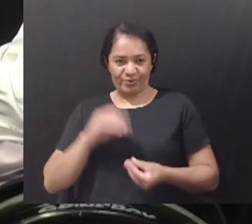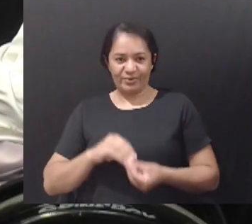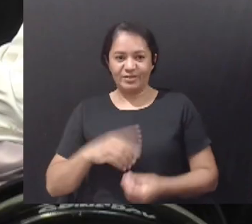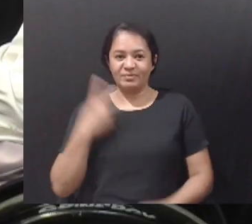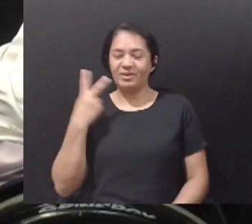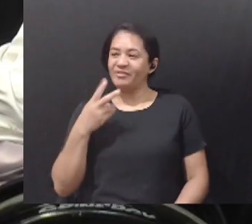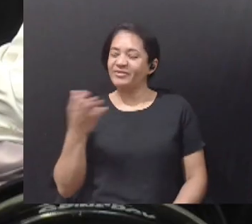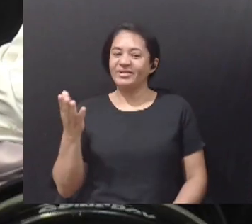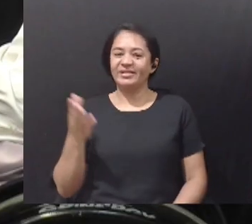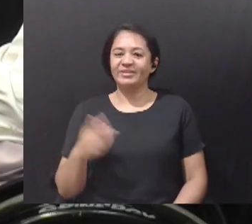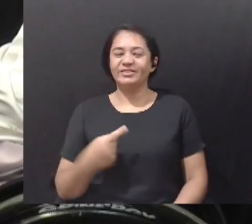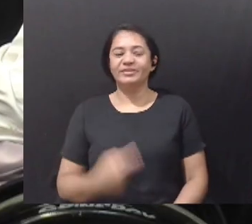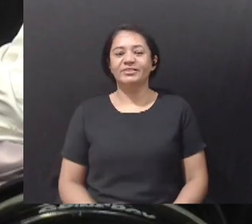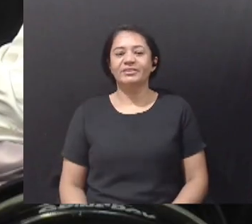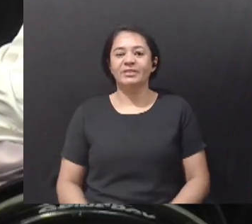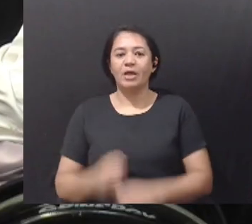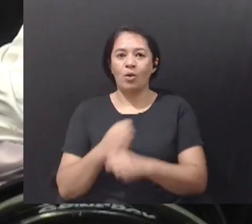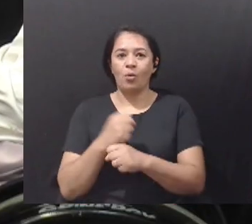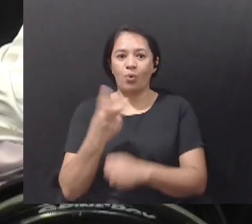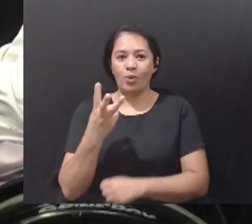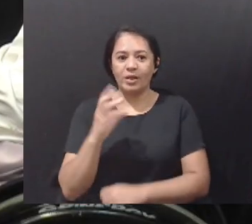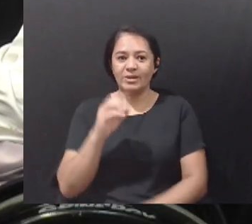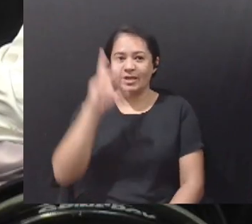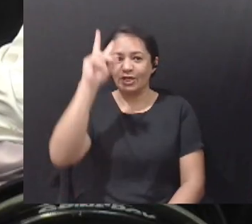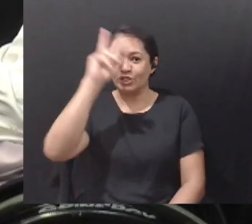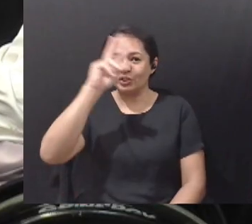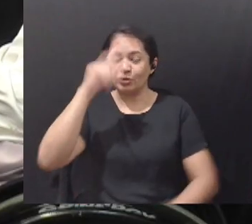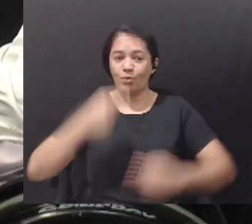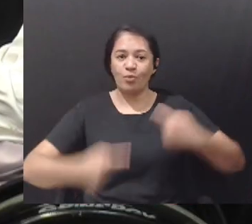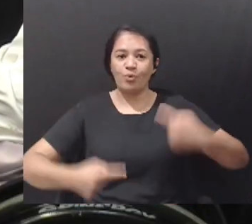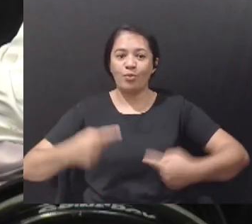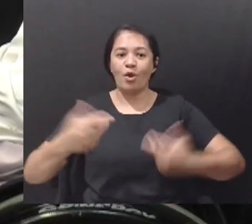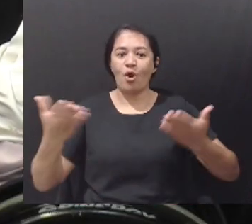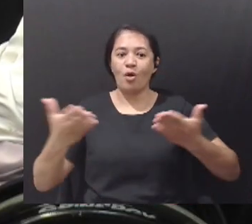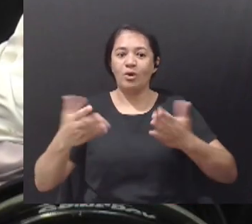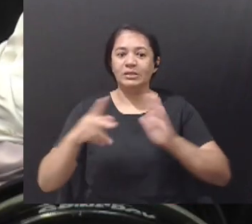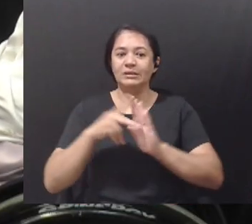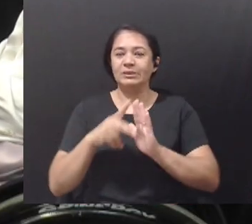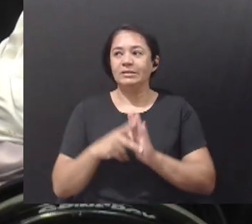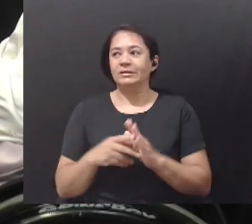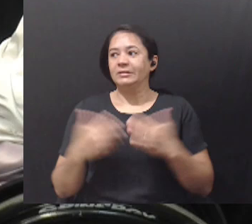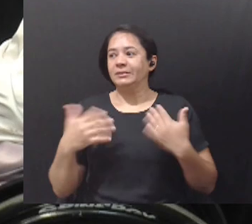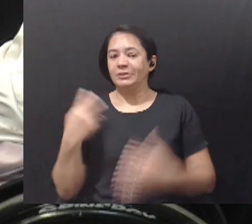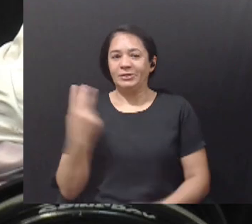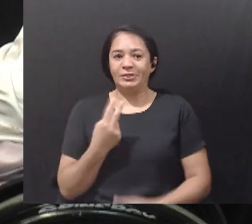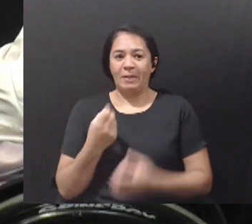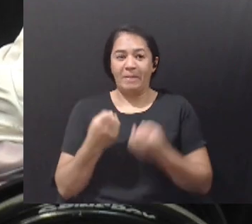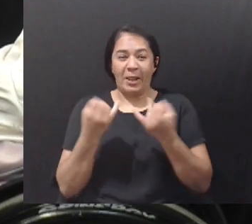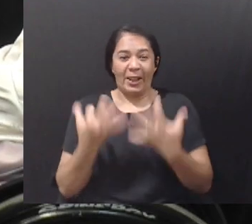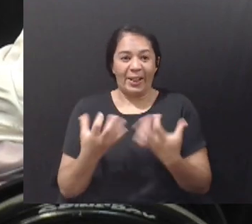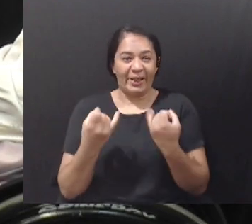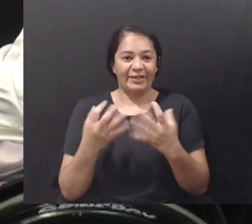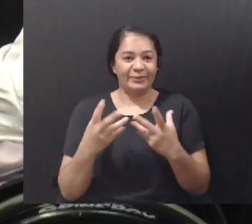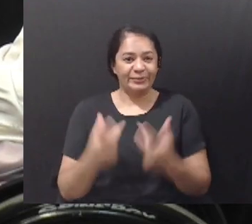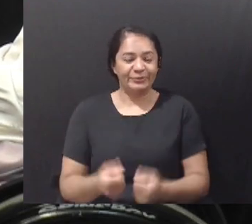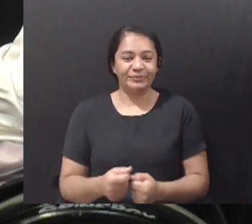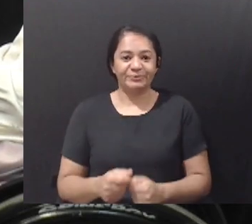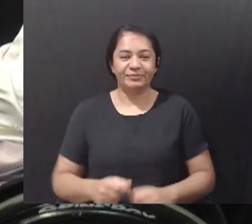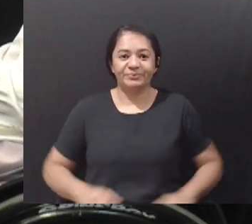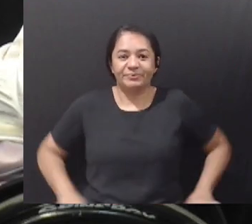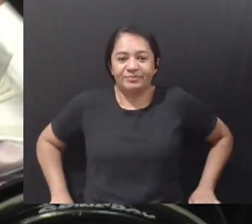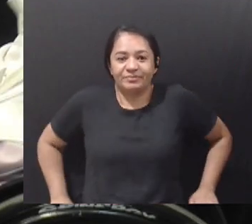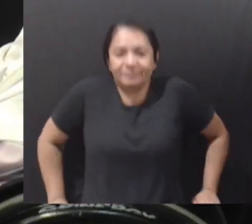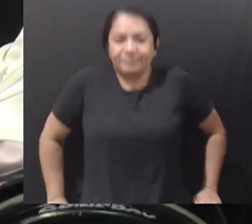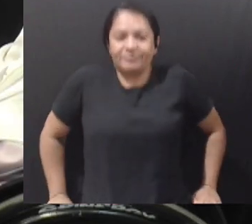são mais de 30 anos de história política. Hoje eu acho que o programa vai ficar pequeno para ela contar tanta coisa para nós, mas olha aqui, olha, foi